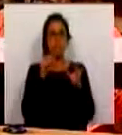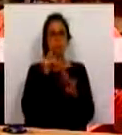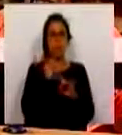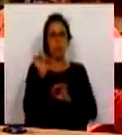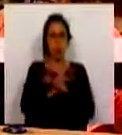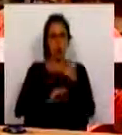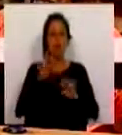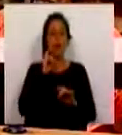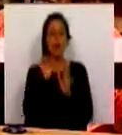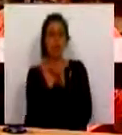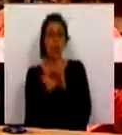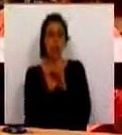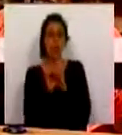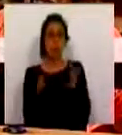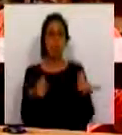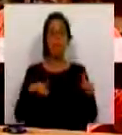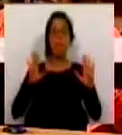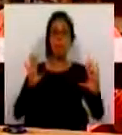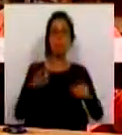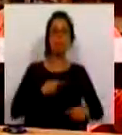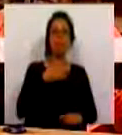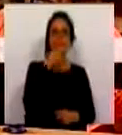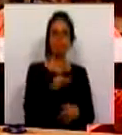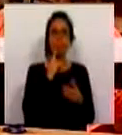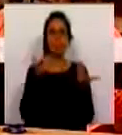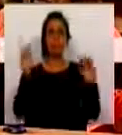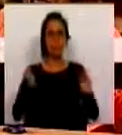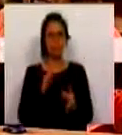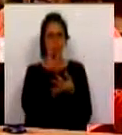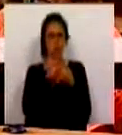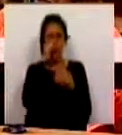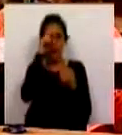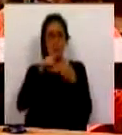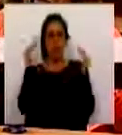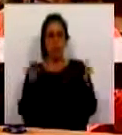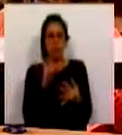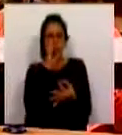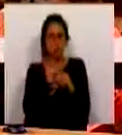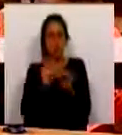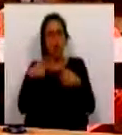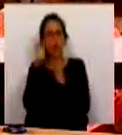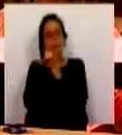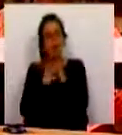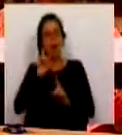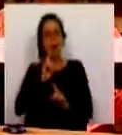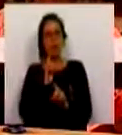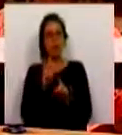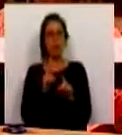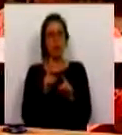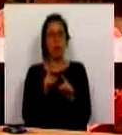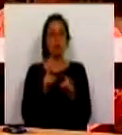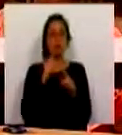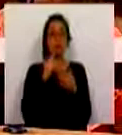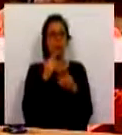de Garantia de Depósitos. Porém, não posso deixar de referir a reduzida ambição no que toca a outros aspectos relevantes para o completamento